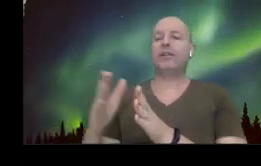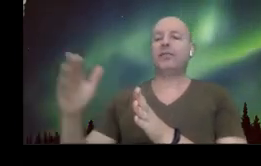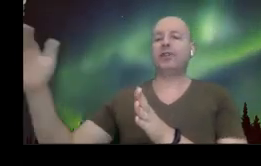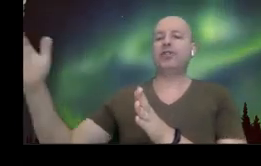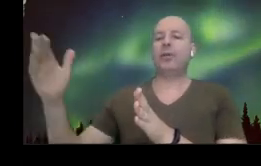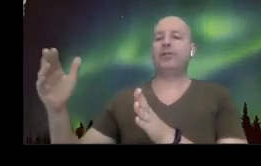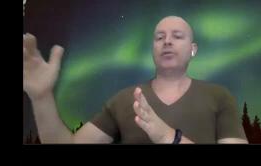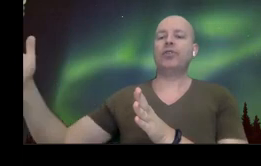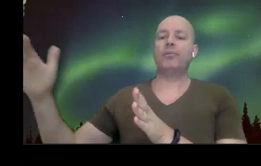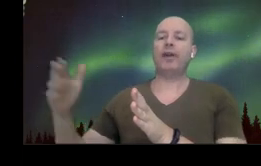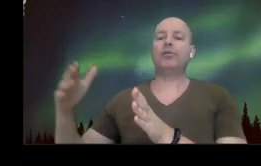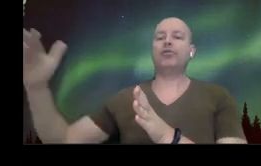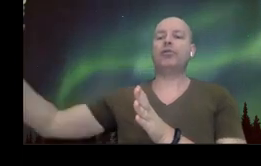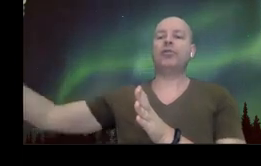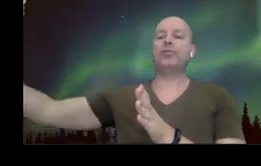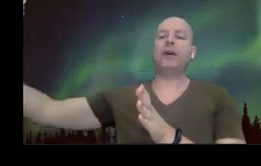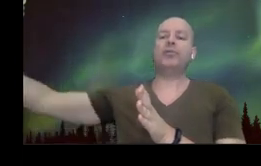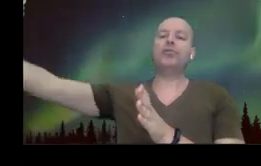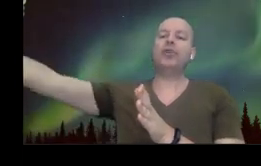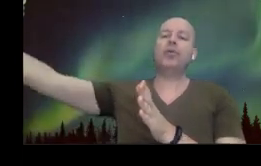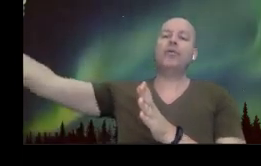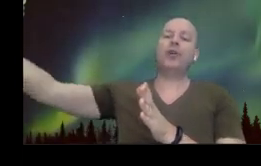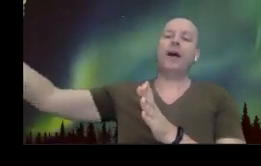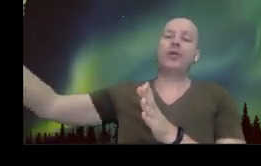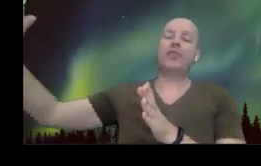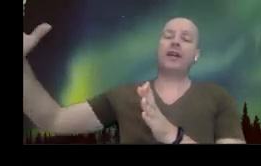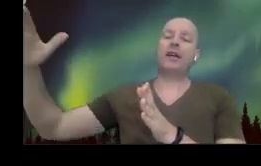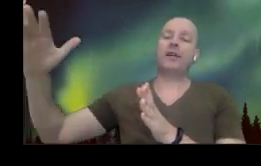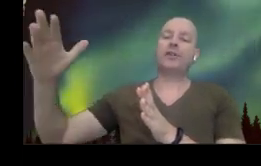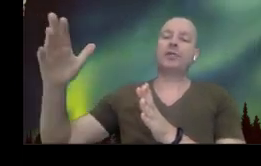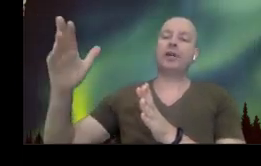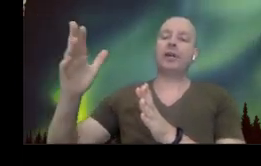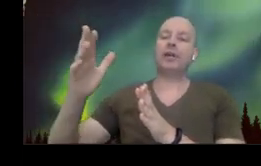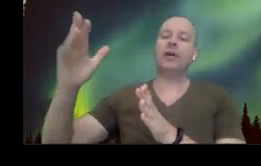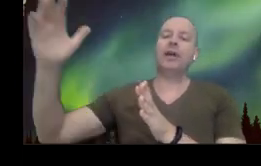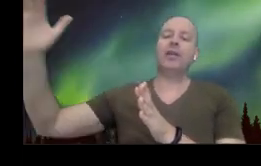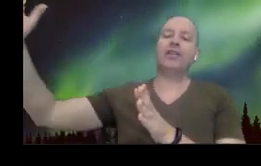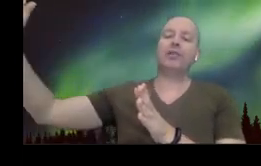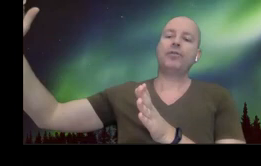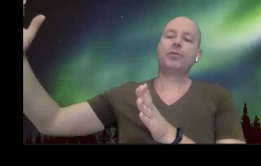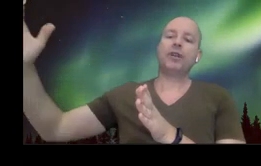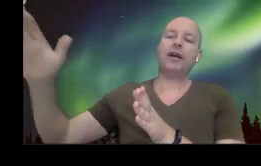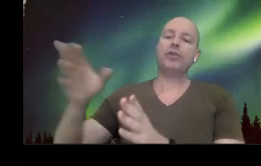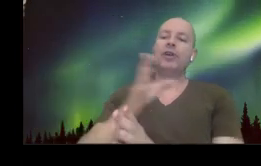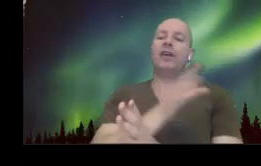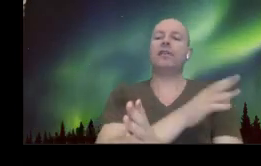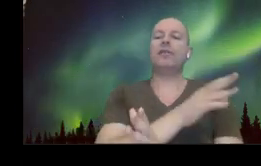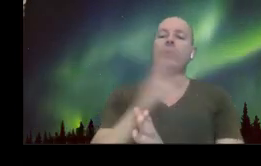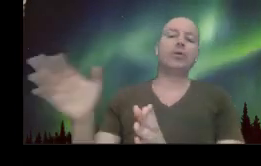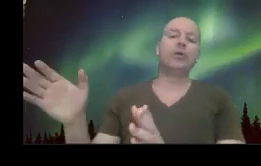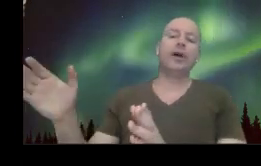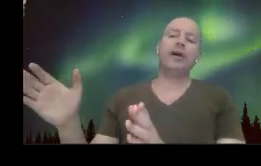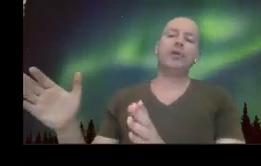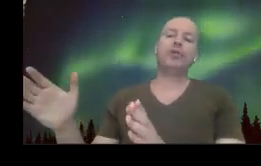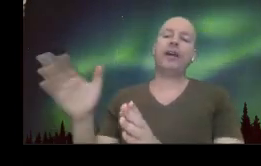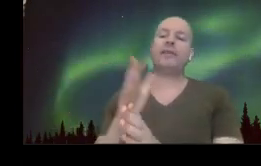trecho, 20 metros, 100 metros, 200 metros, conforme a água vai carreando ele, ele vai sendo filtrado e o que entra